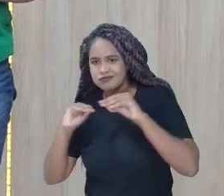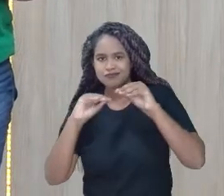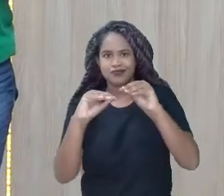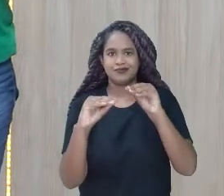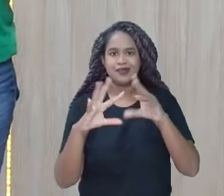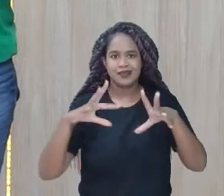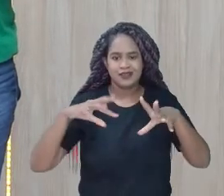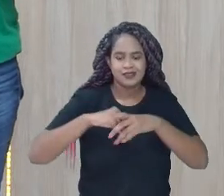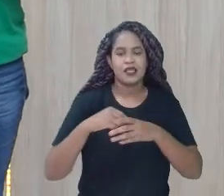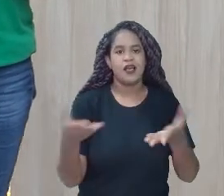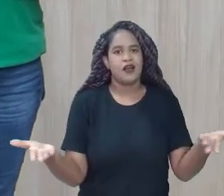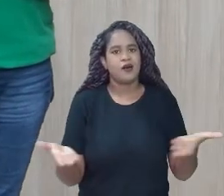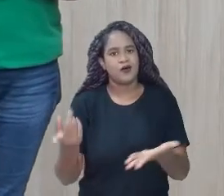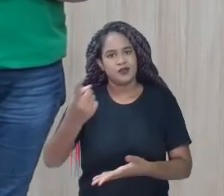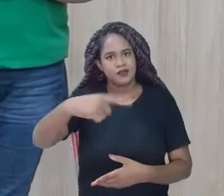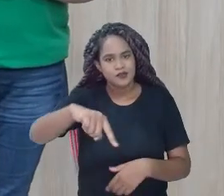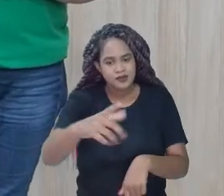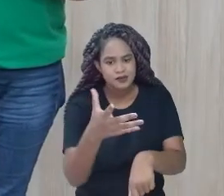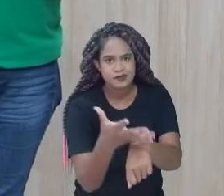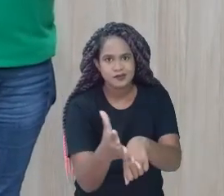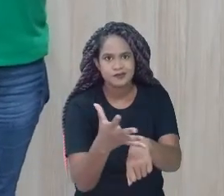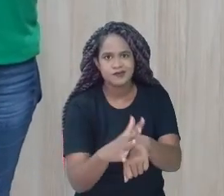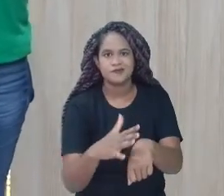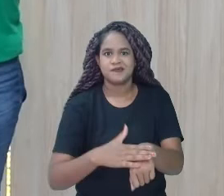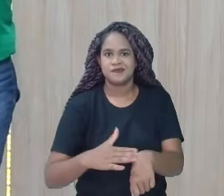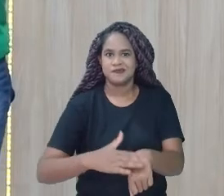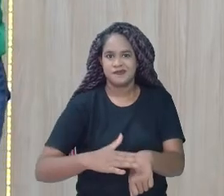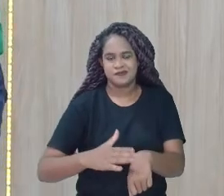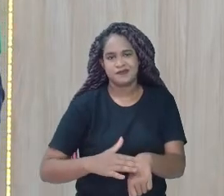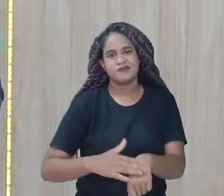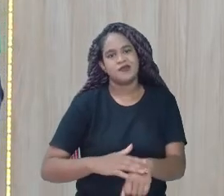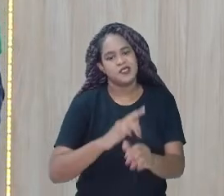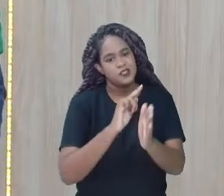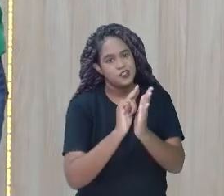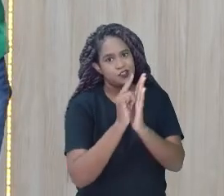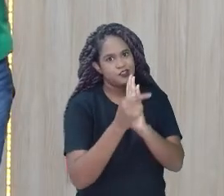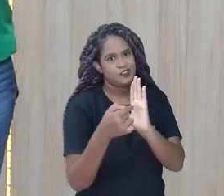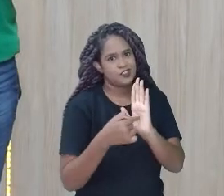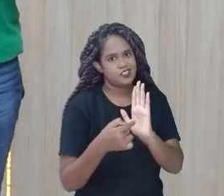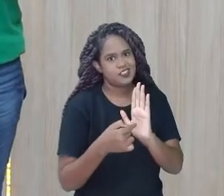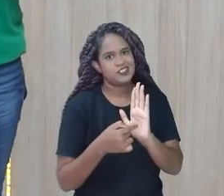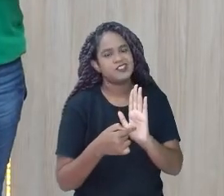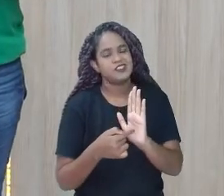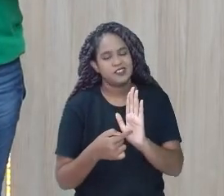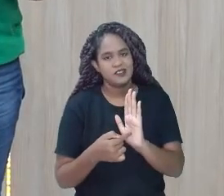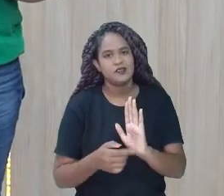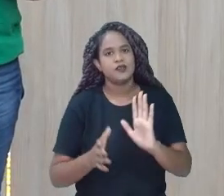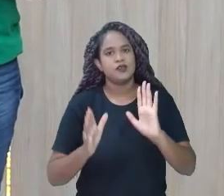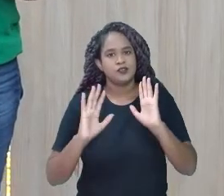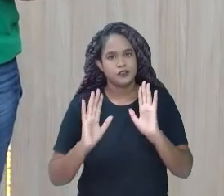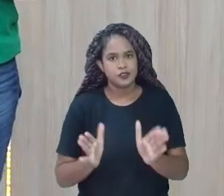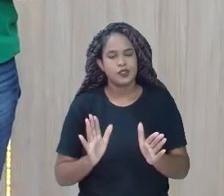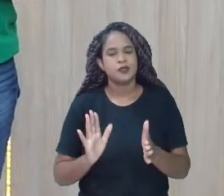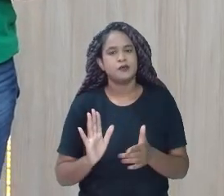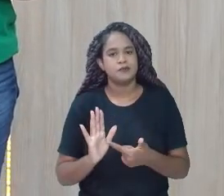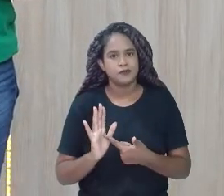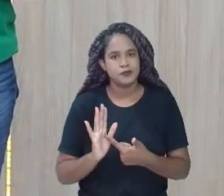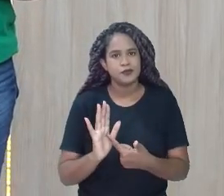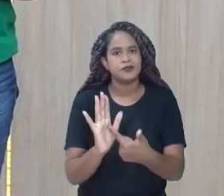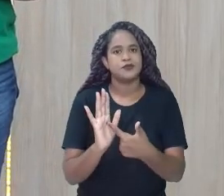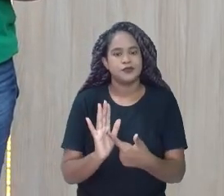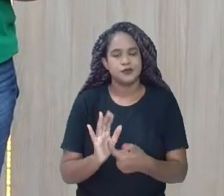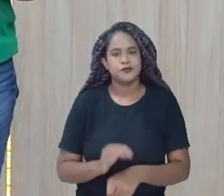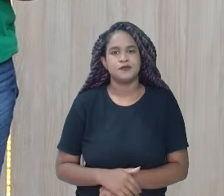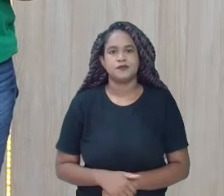de praticarem esse gênero que foi praticado lá ao longo da história, não